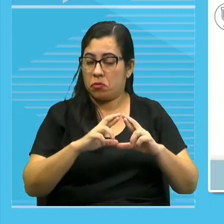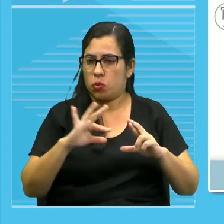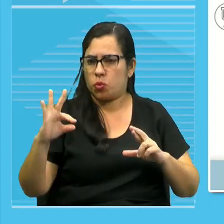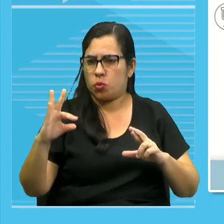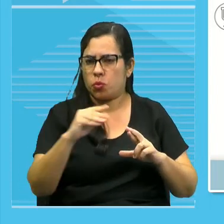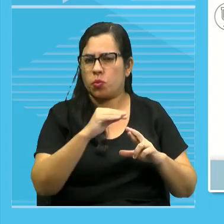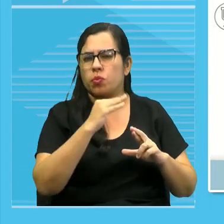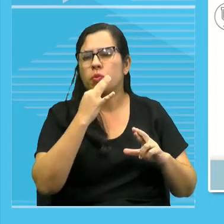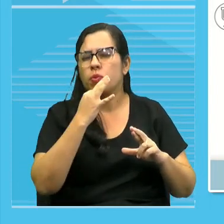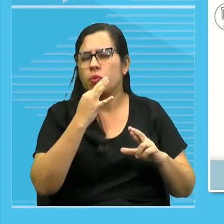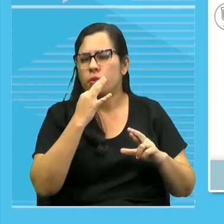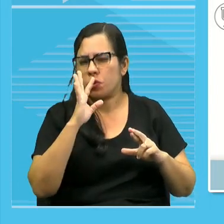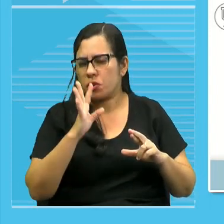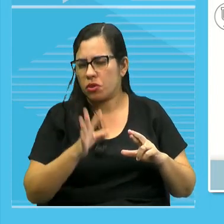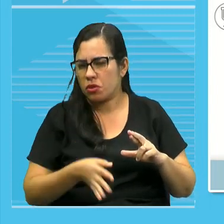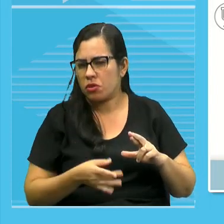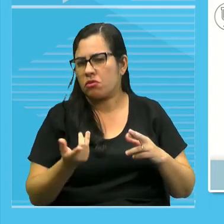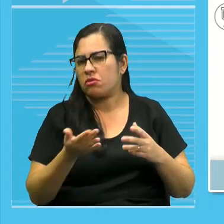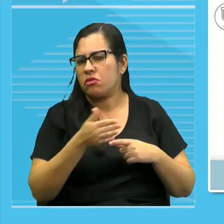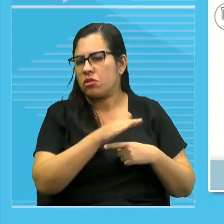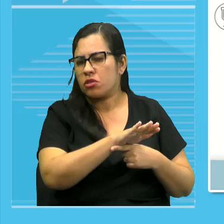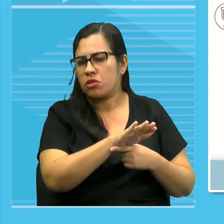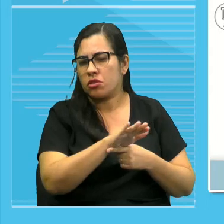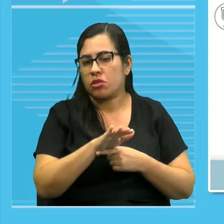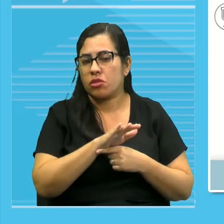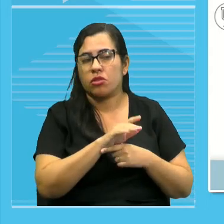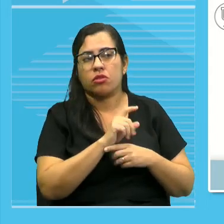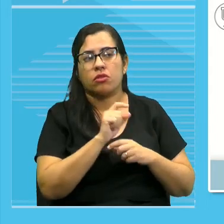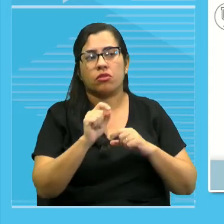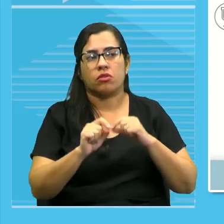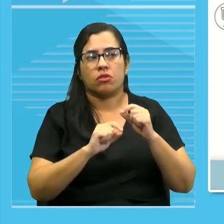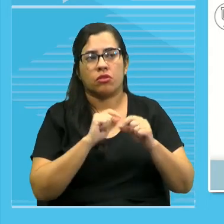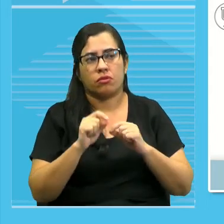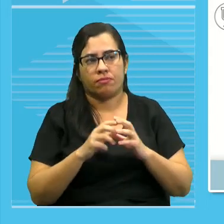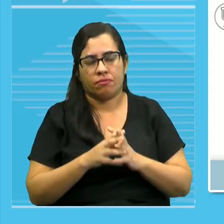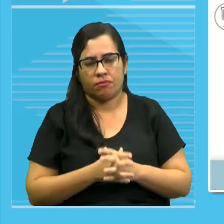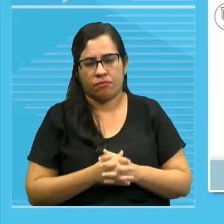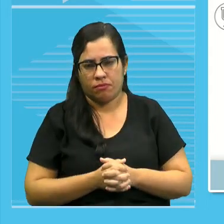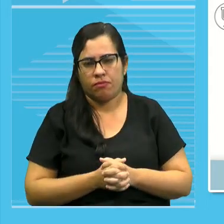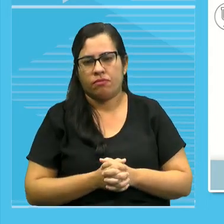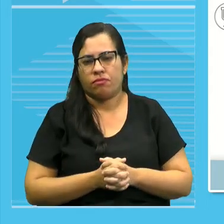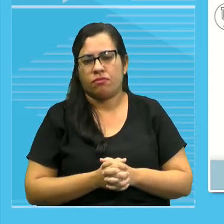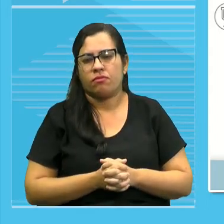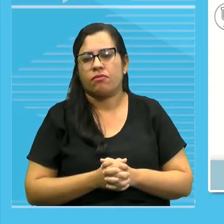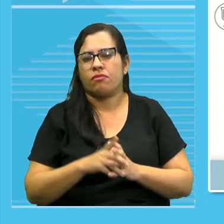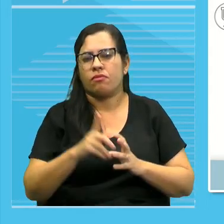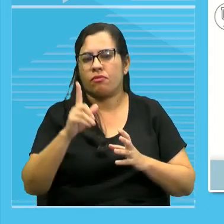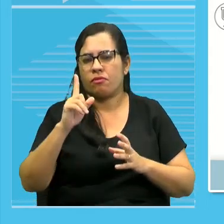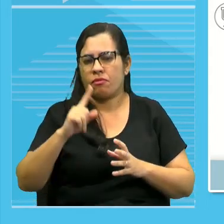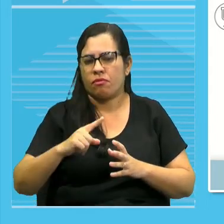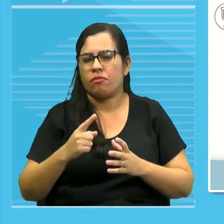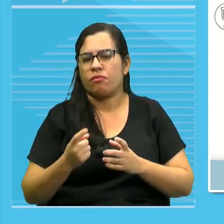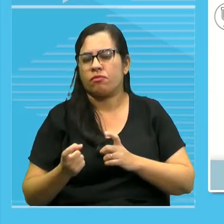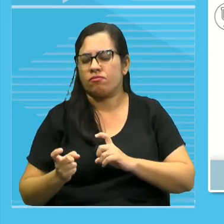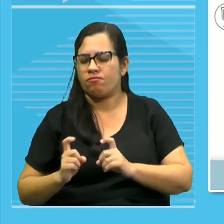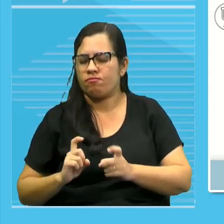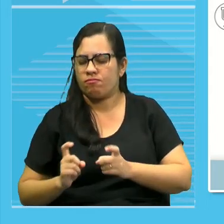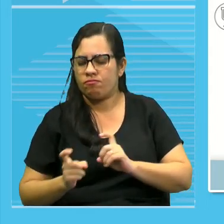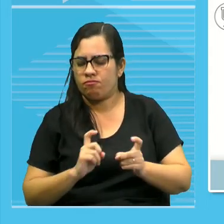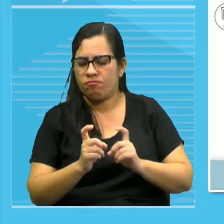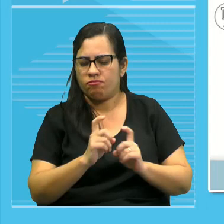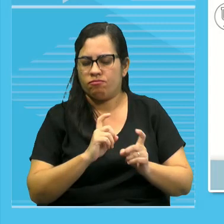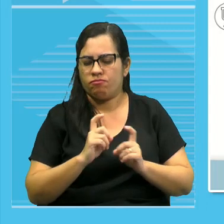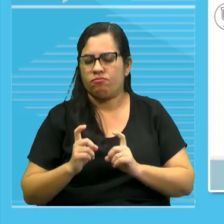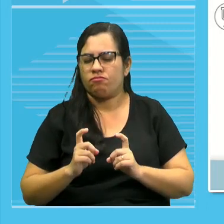ajuda ao acordo global de uma verdadeira